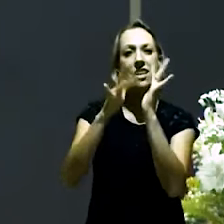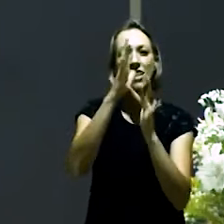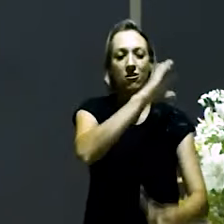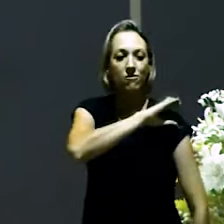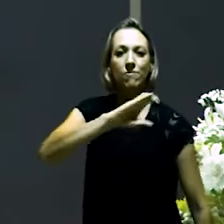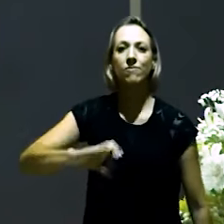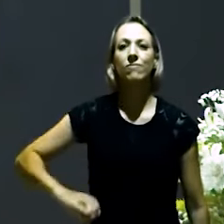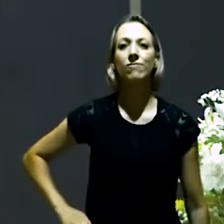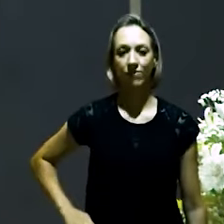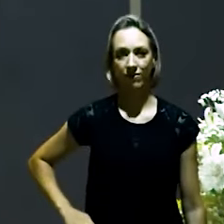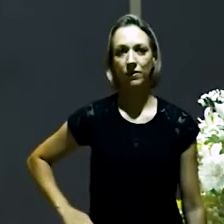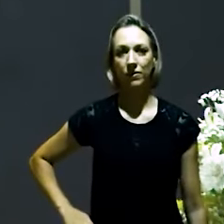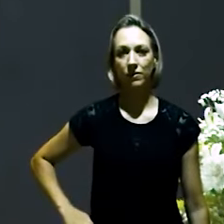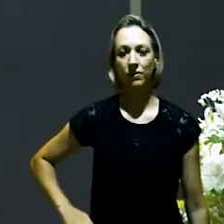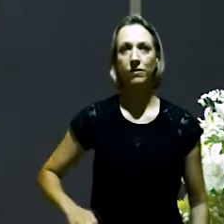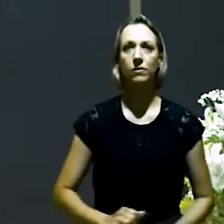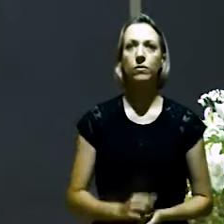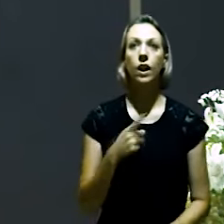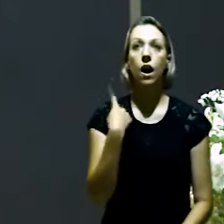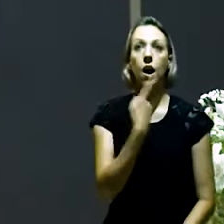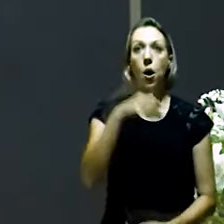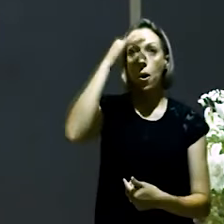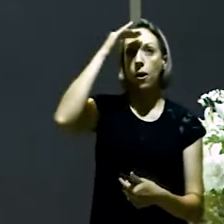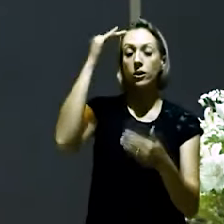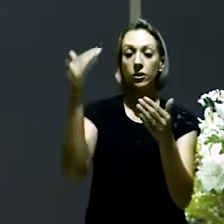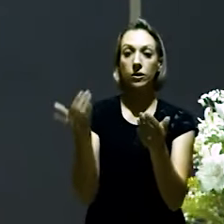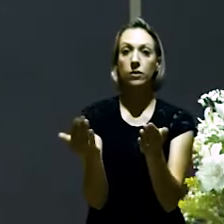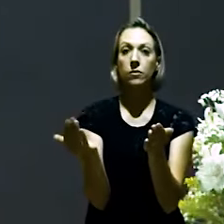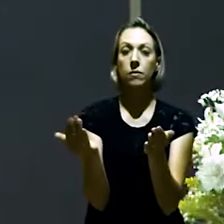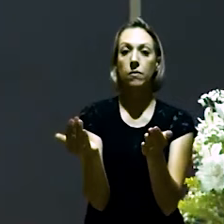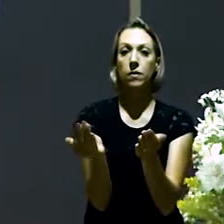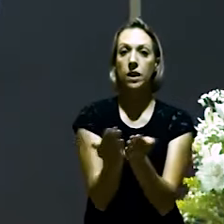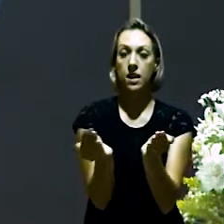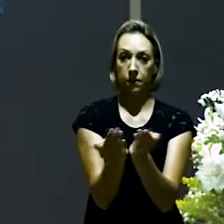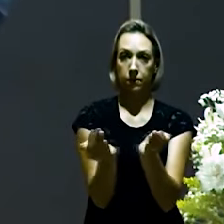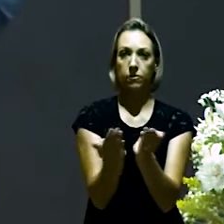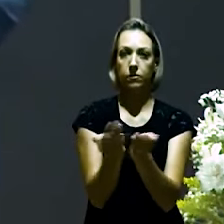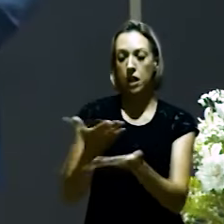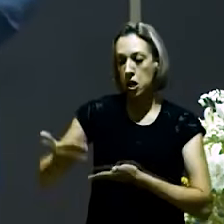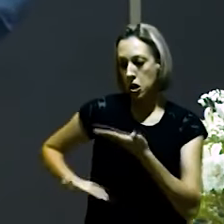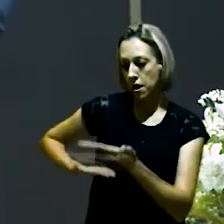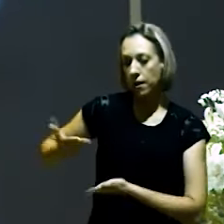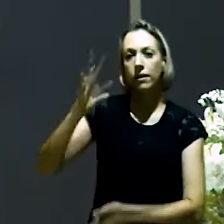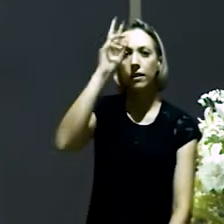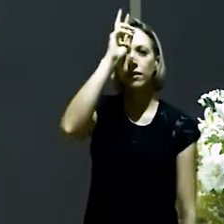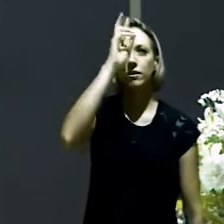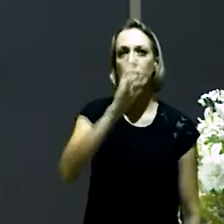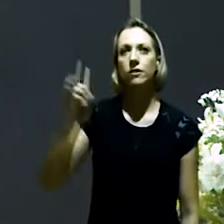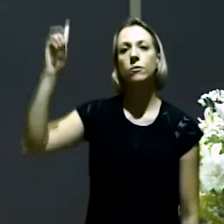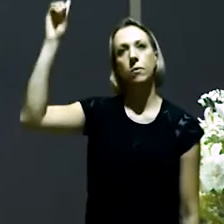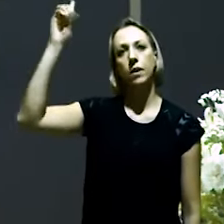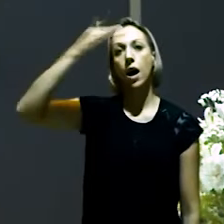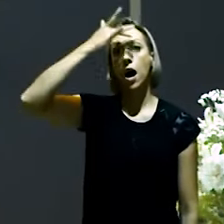que todos nós que somos crentes, que somos servos de Deus, e até mesmo aqueles que não são,